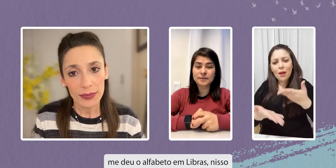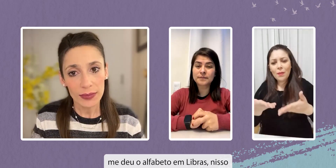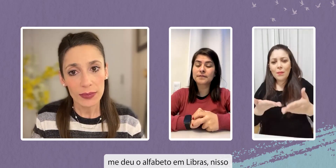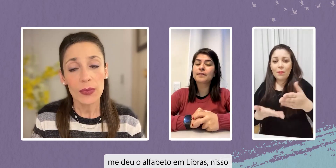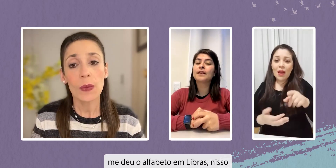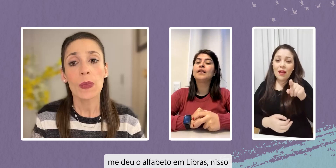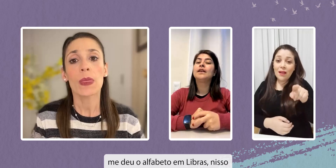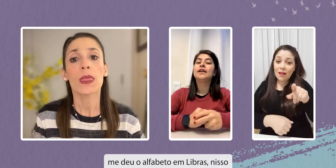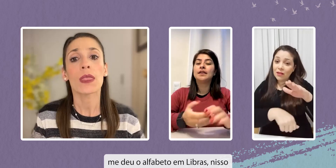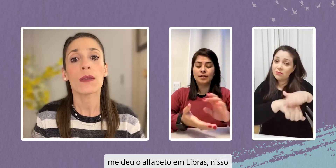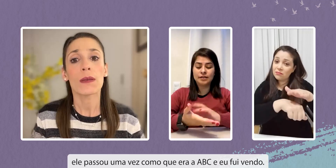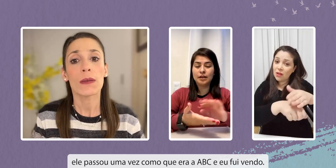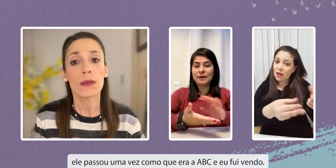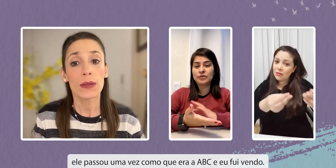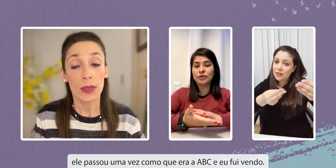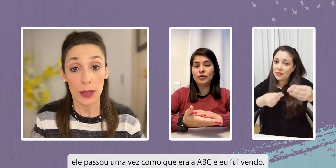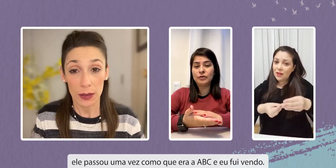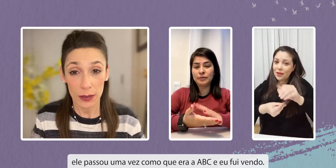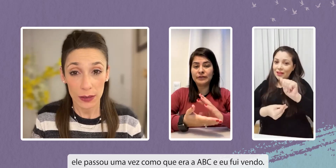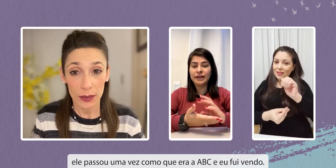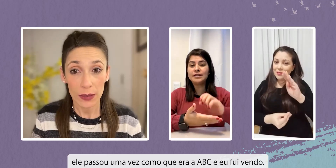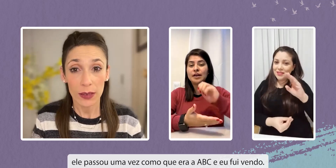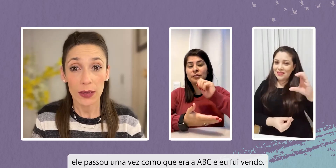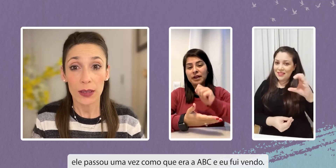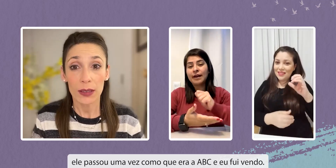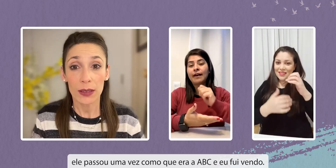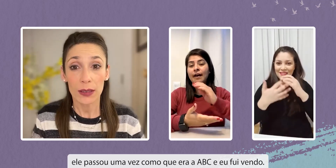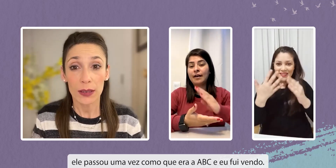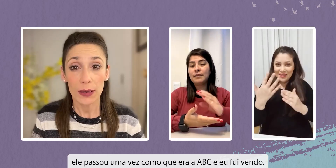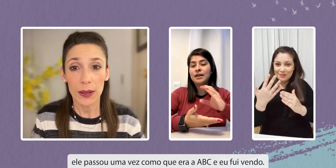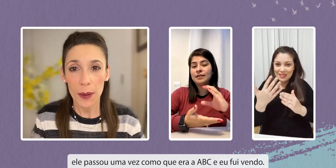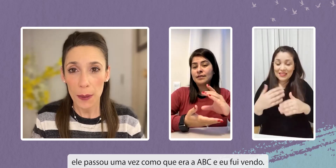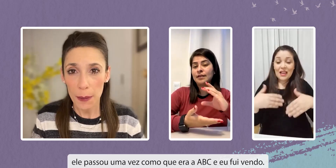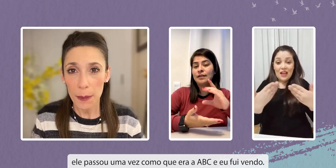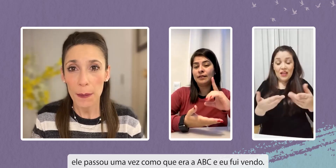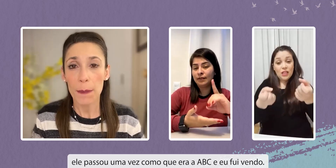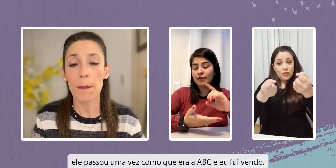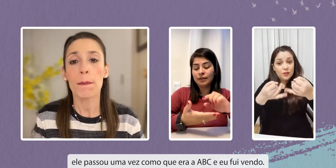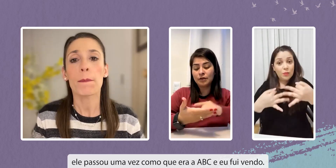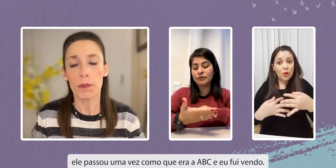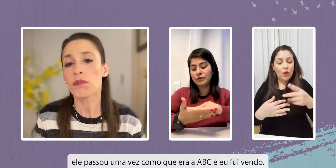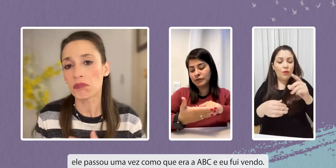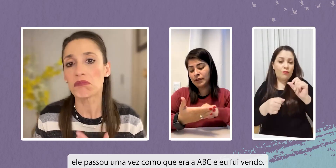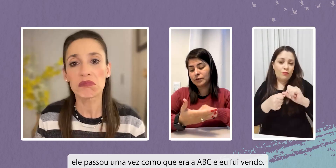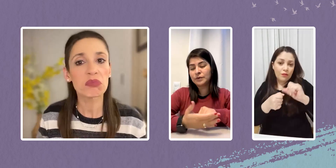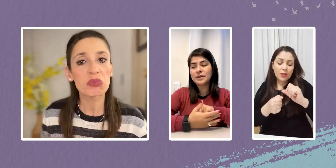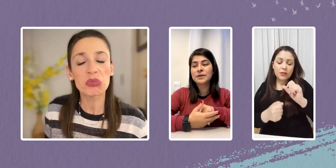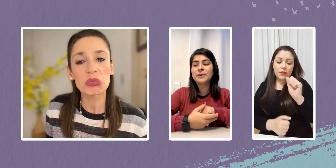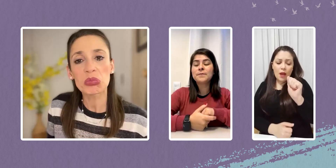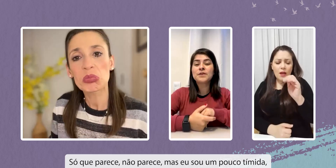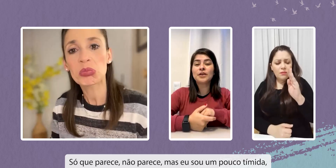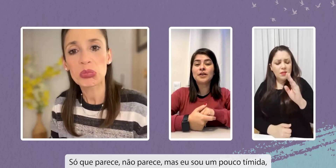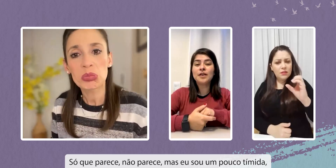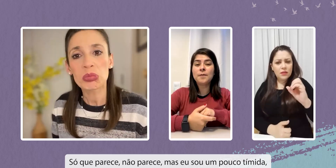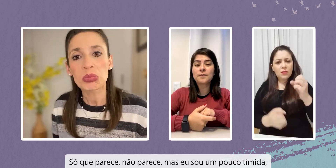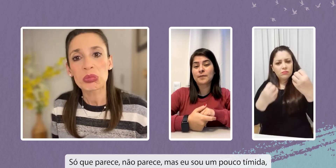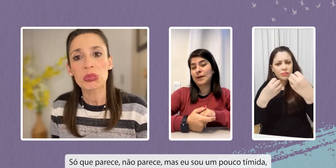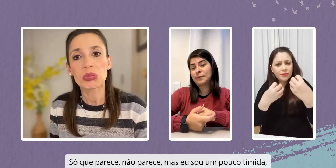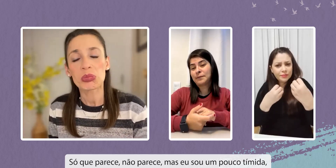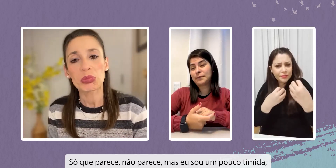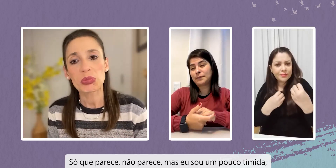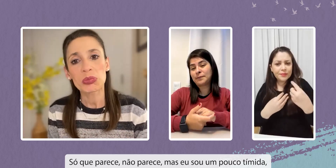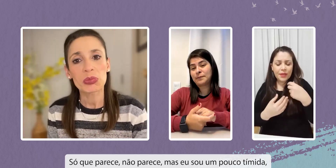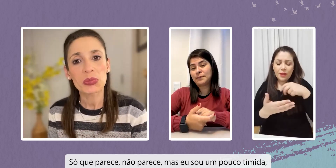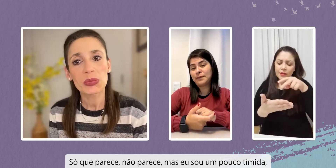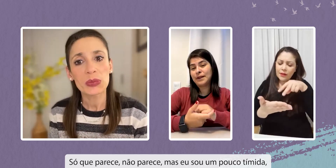Libras. Nisso ele passou uma vez, né, como que era, A, B, C, D, e eu fui vendo. Só que